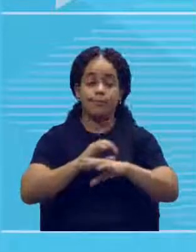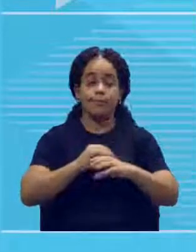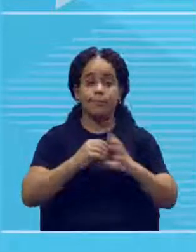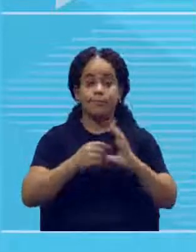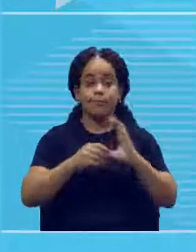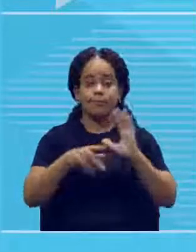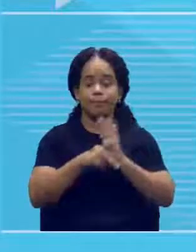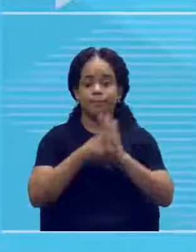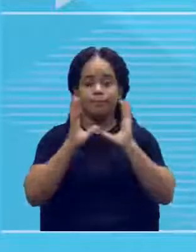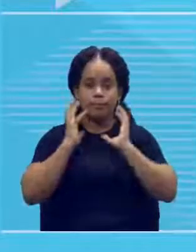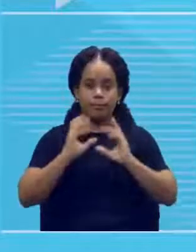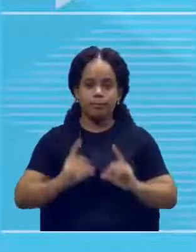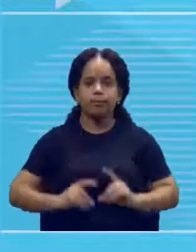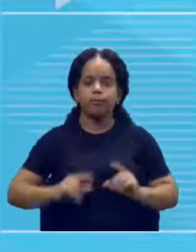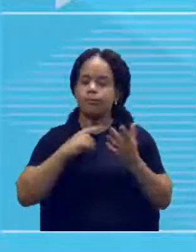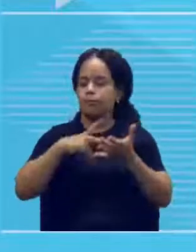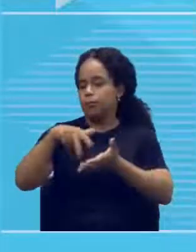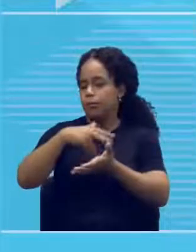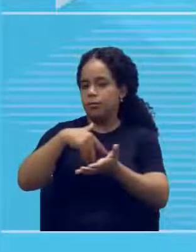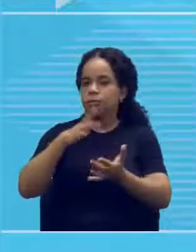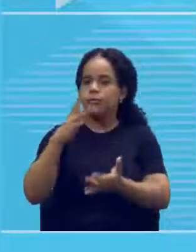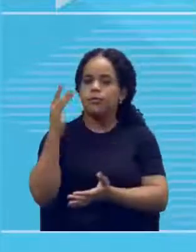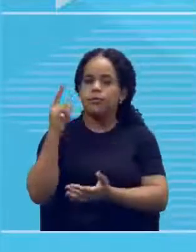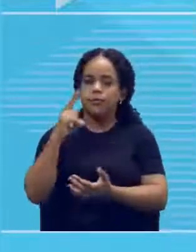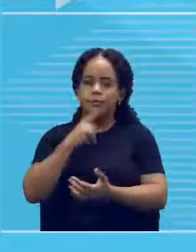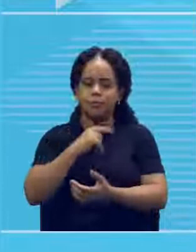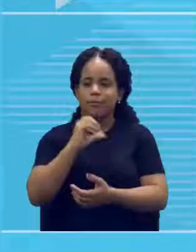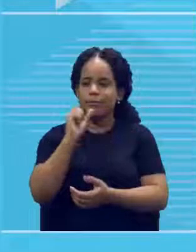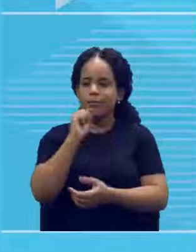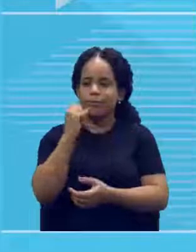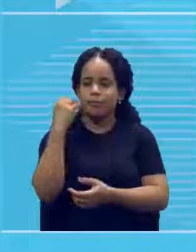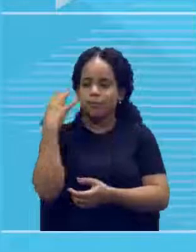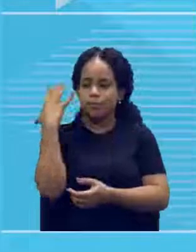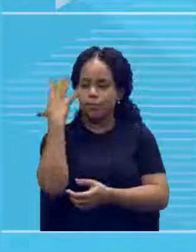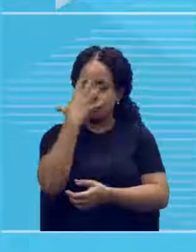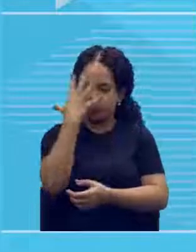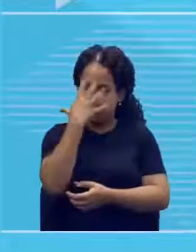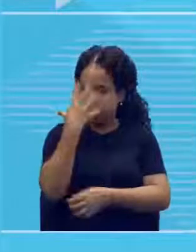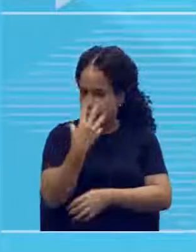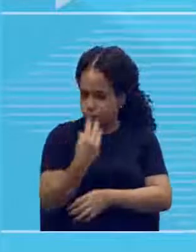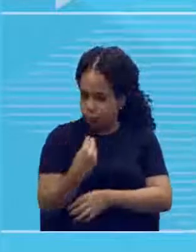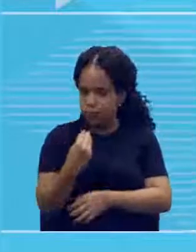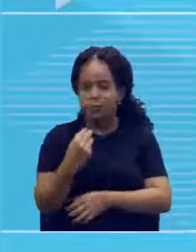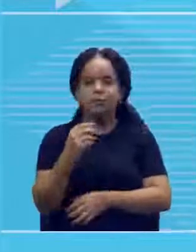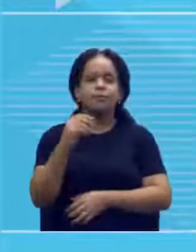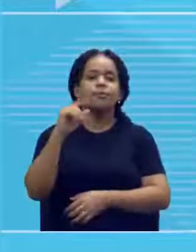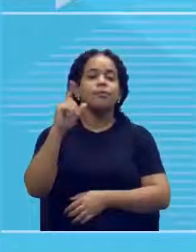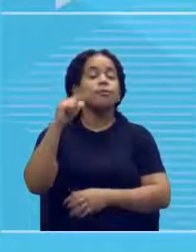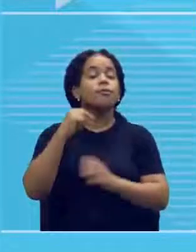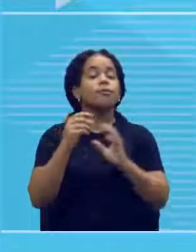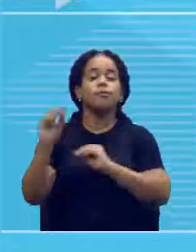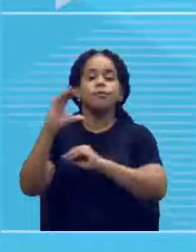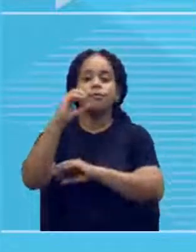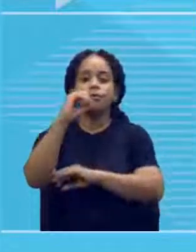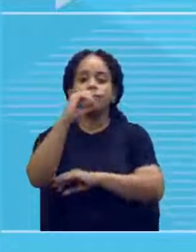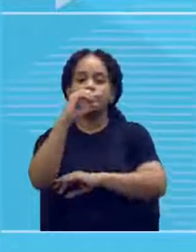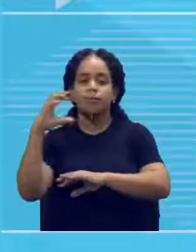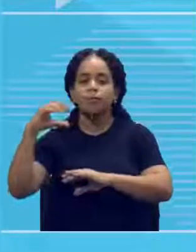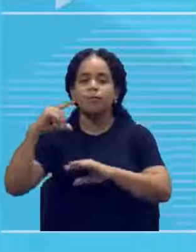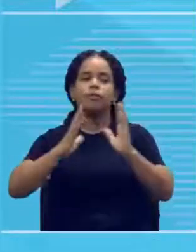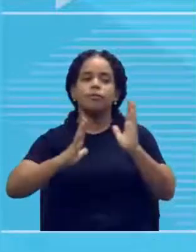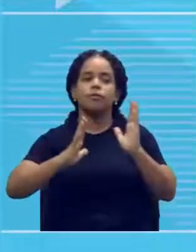Sua característica sensual foi levada para o Ocidente e na Idade Média foi proibida